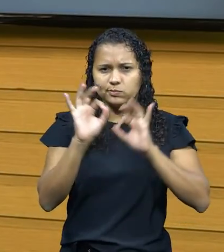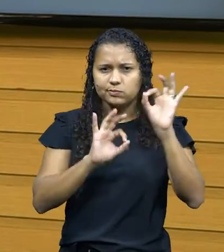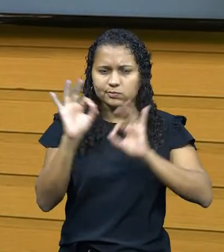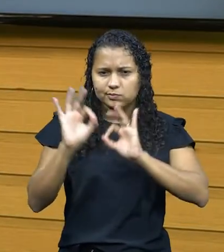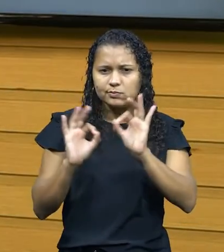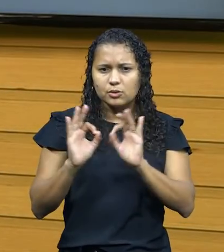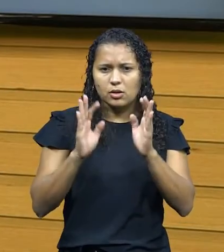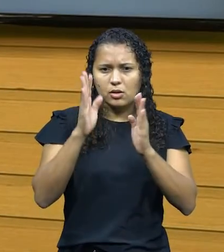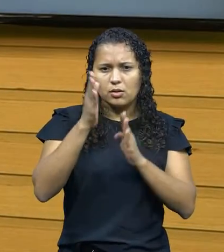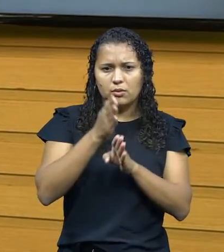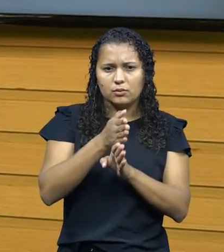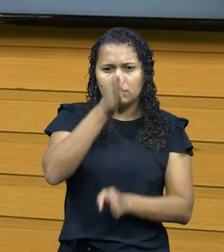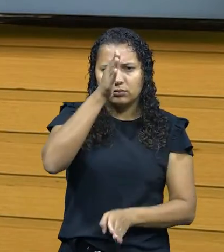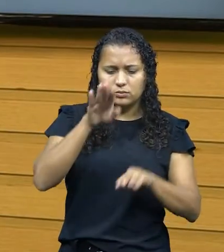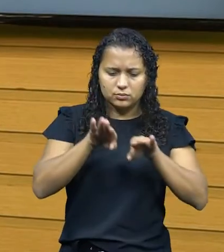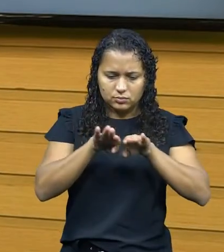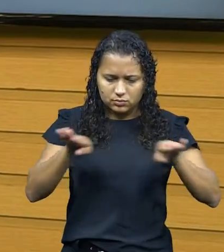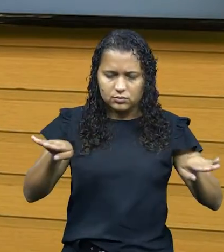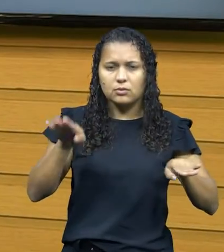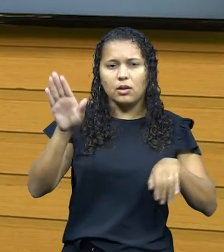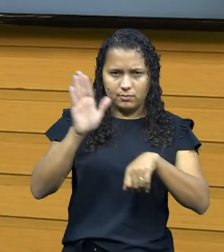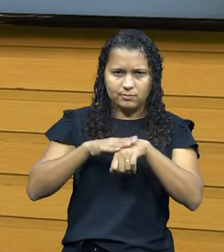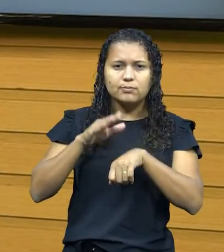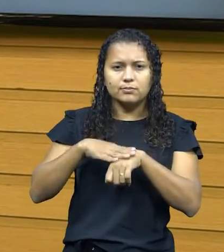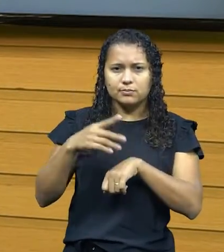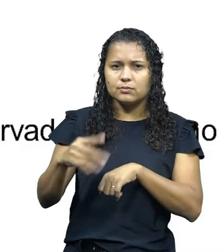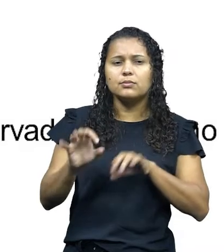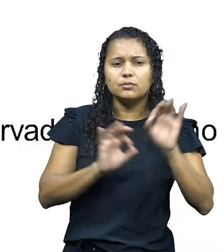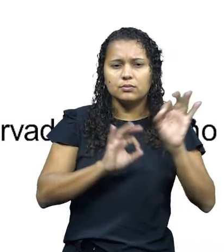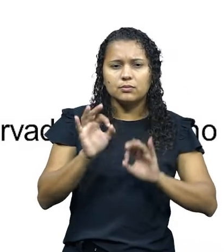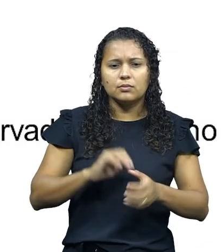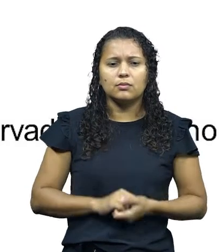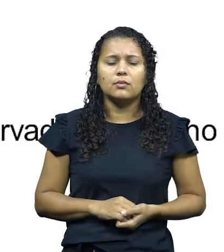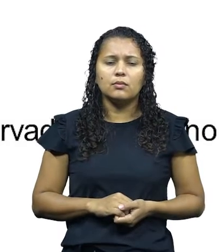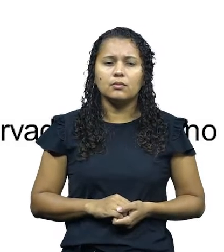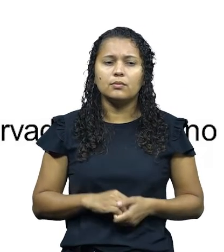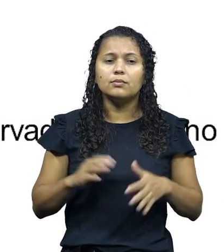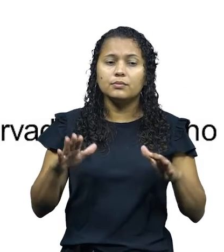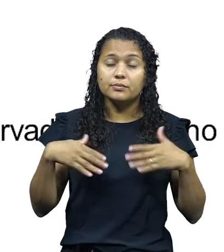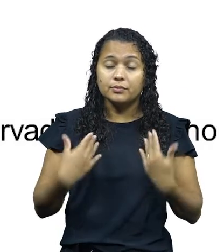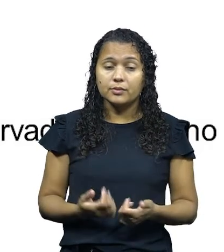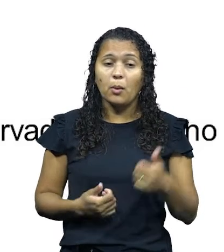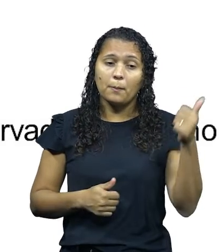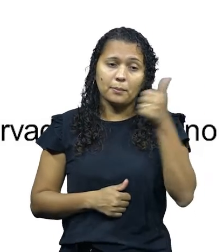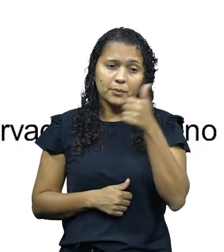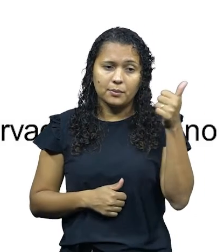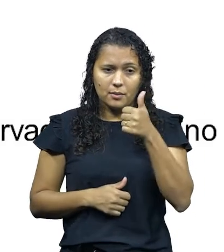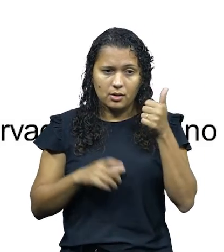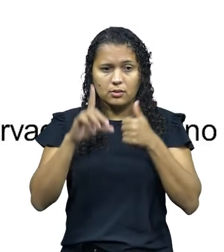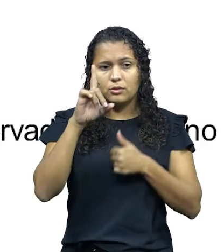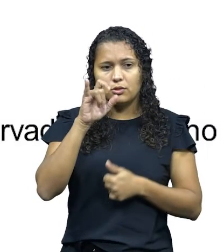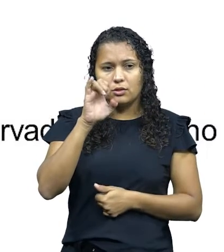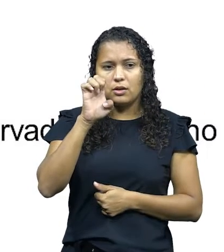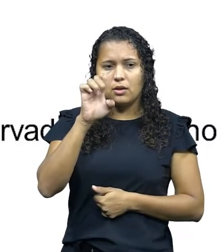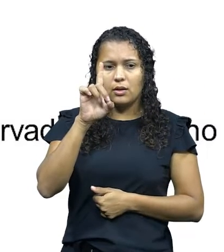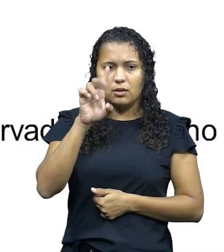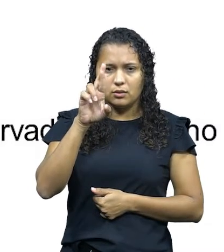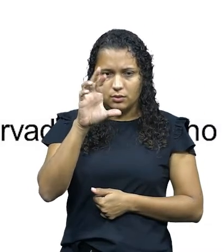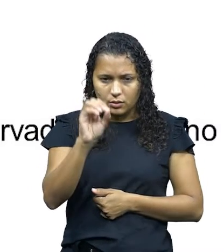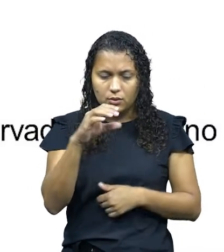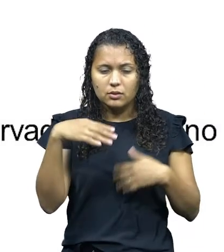diedros, esses planos em diedros. Então, em relação ao primeiro diedro, que é o que nos